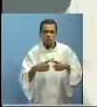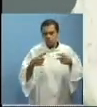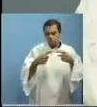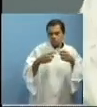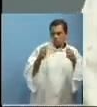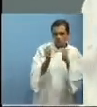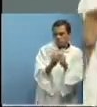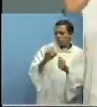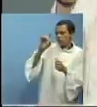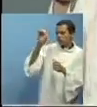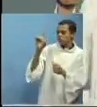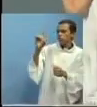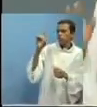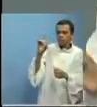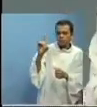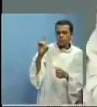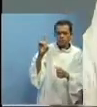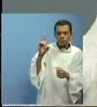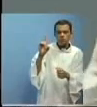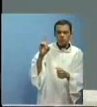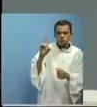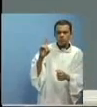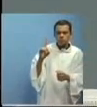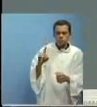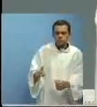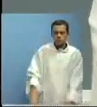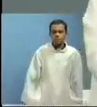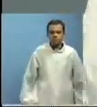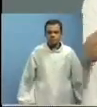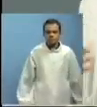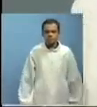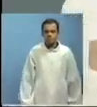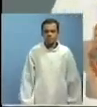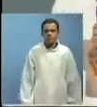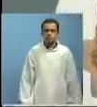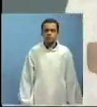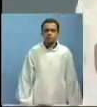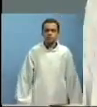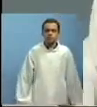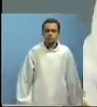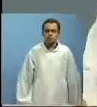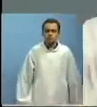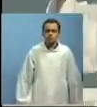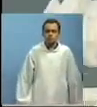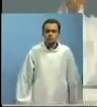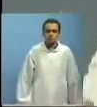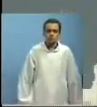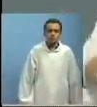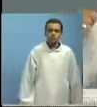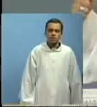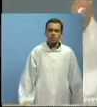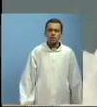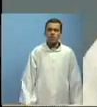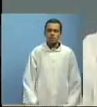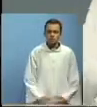de janeiro já é sobre isso Onde nós com os casais somente casais casados na igreja católica podem participar porque a